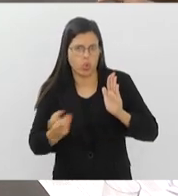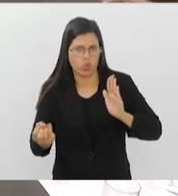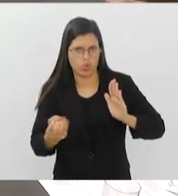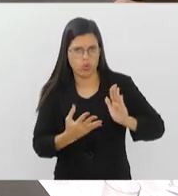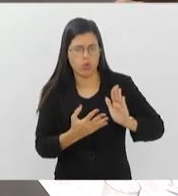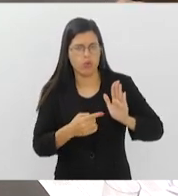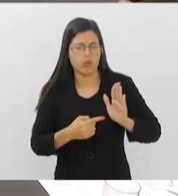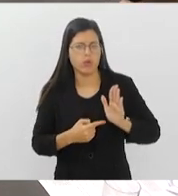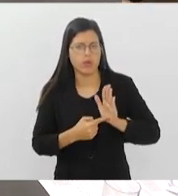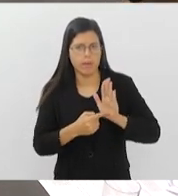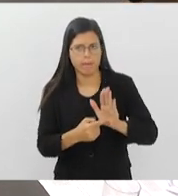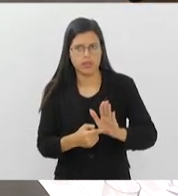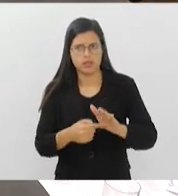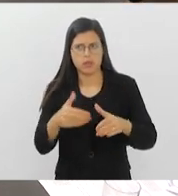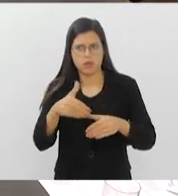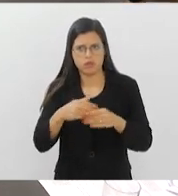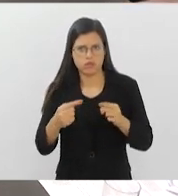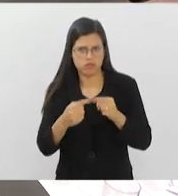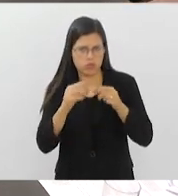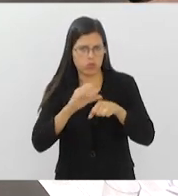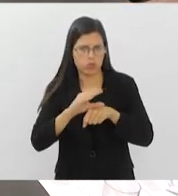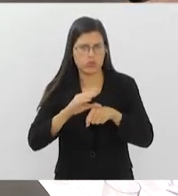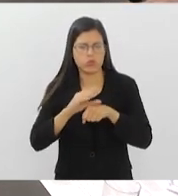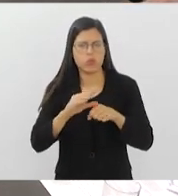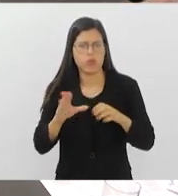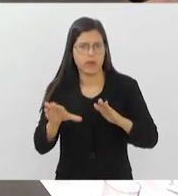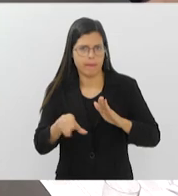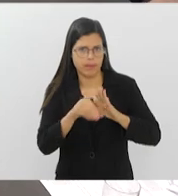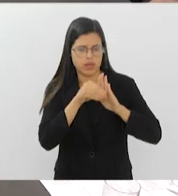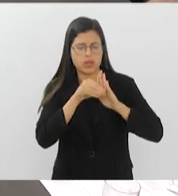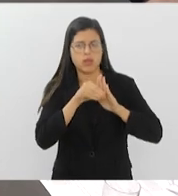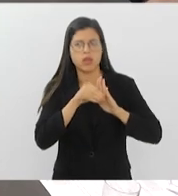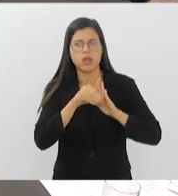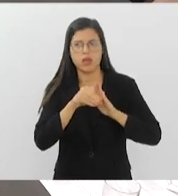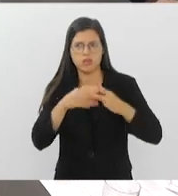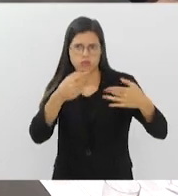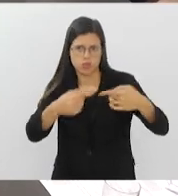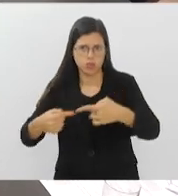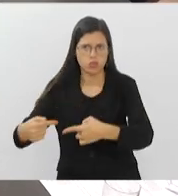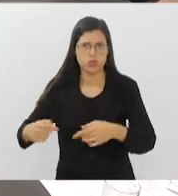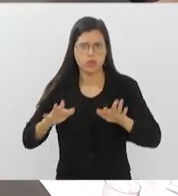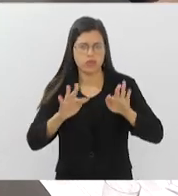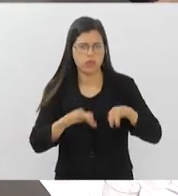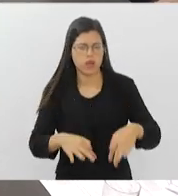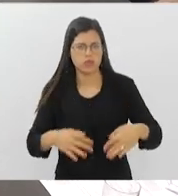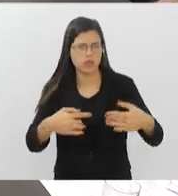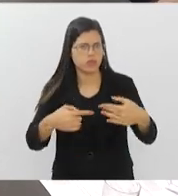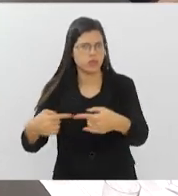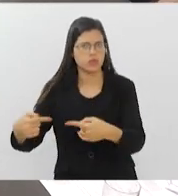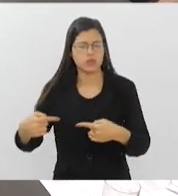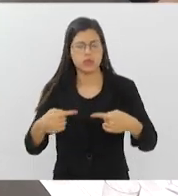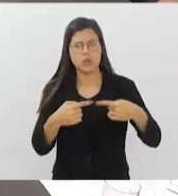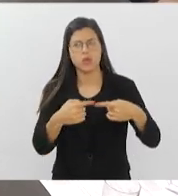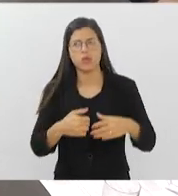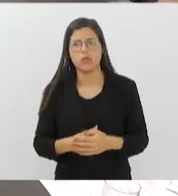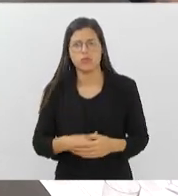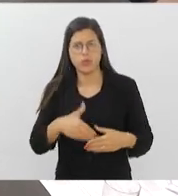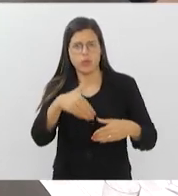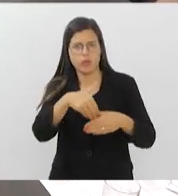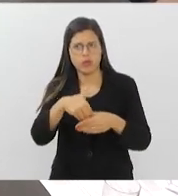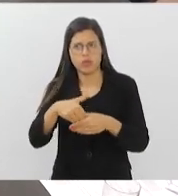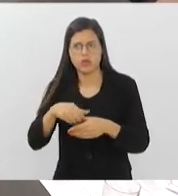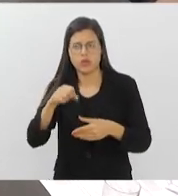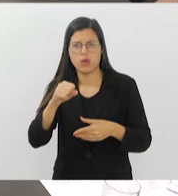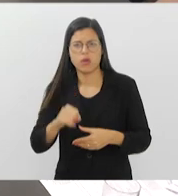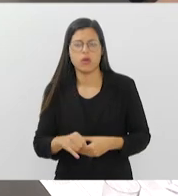apresentar o voto pela constitucionalidade com emendas, que acabou de ser discutido, encerrada a discussão. Em votação, senhores que